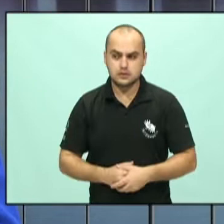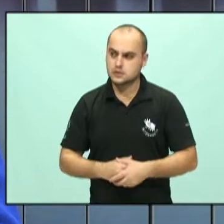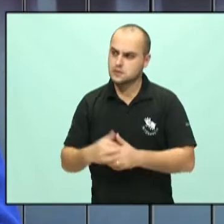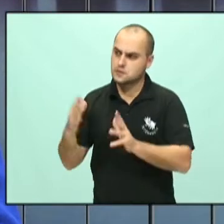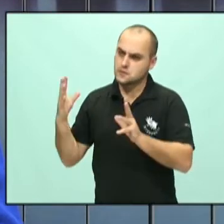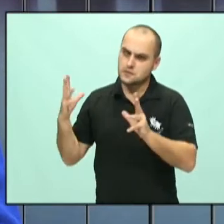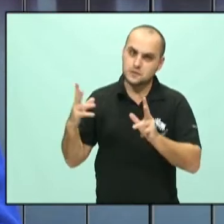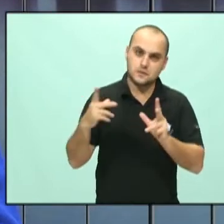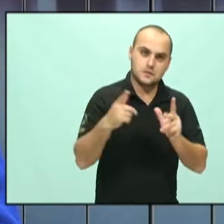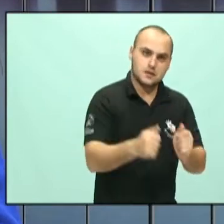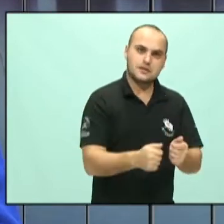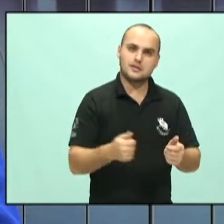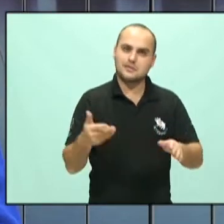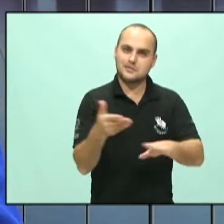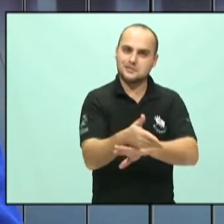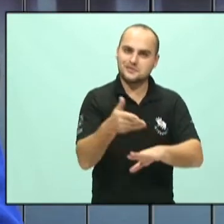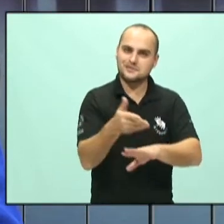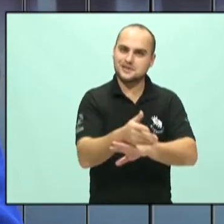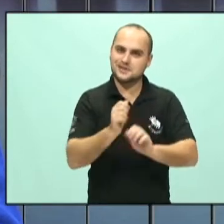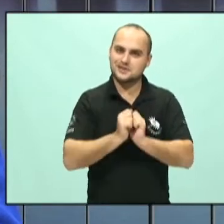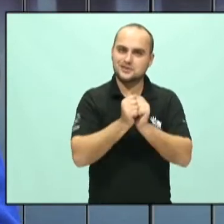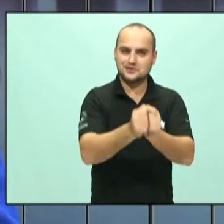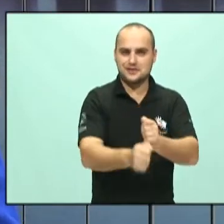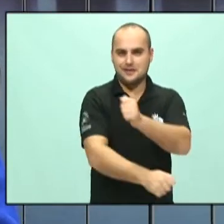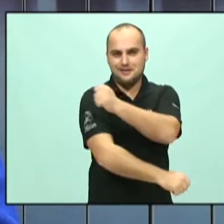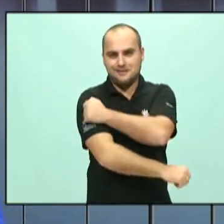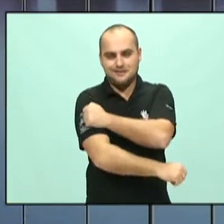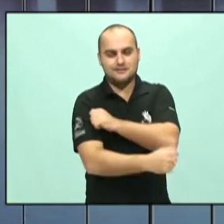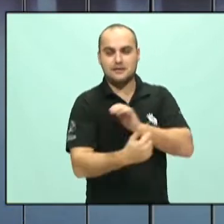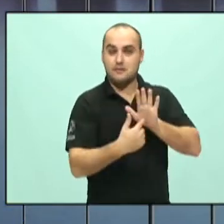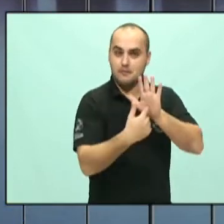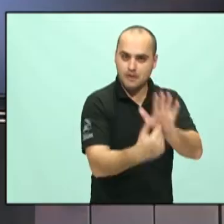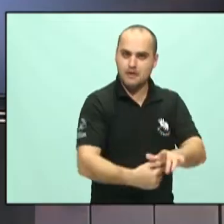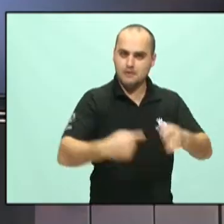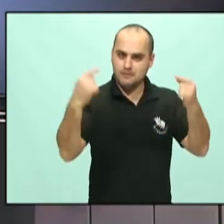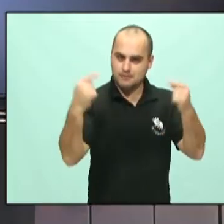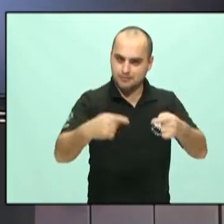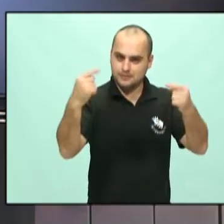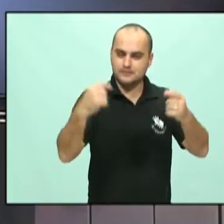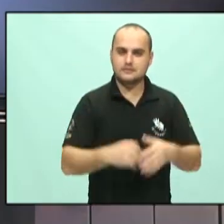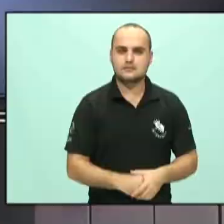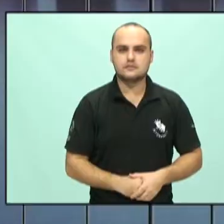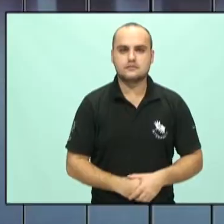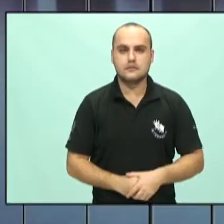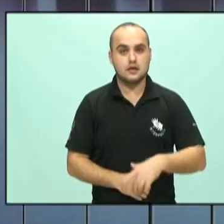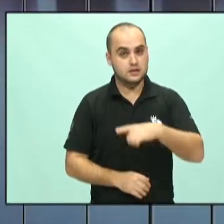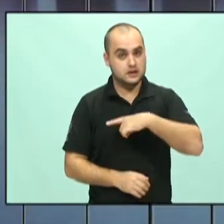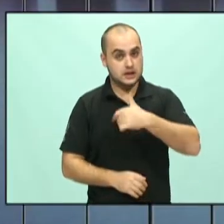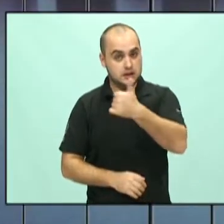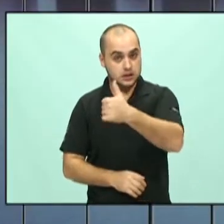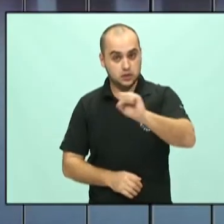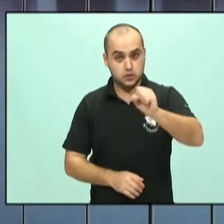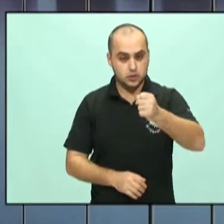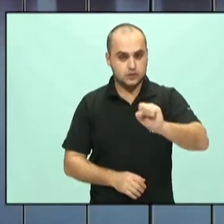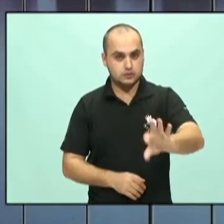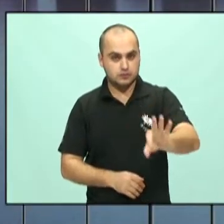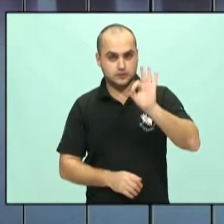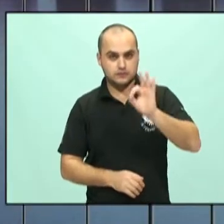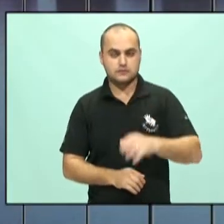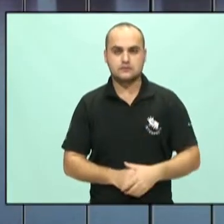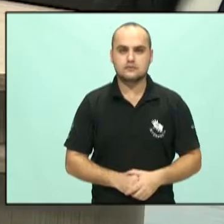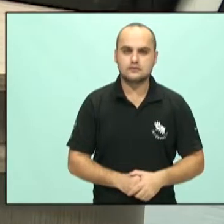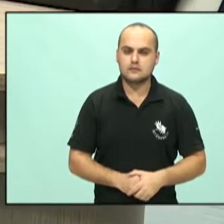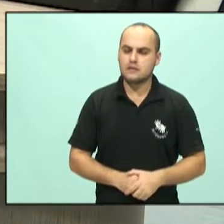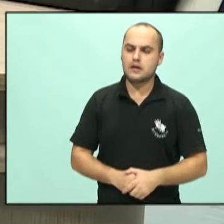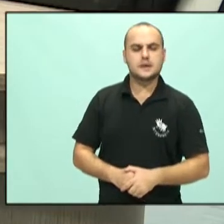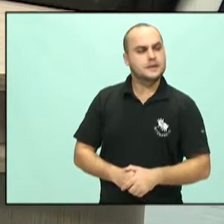todos eles estão participando junto com os nossos alunos também dessa mostra competitiva dos curtas. São 18 selecionados. A senhora e a Fernanda